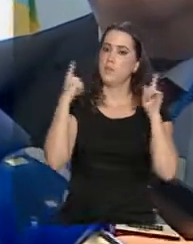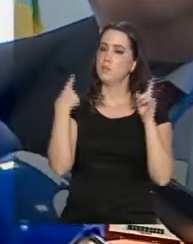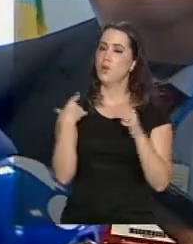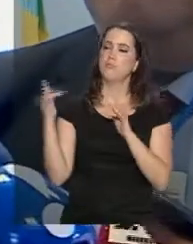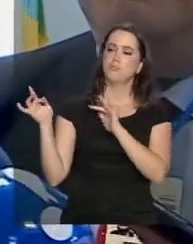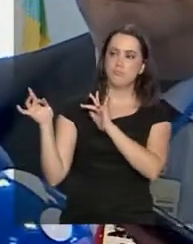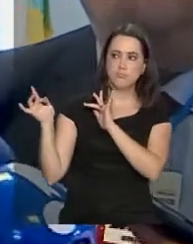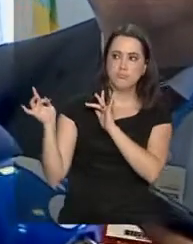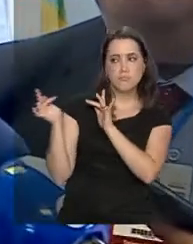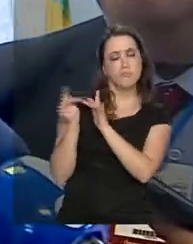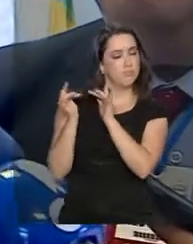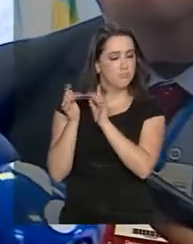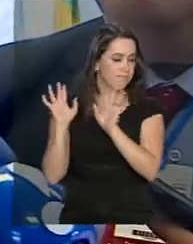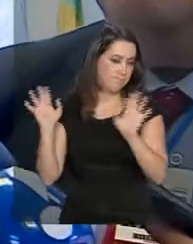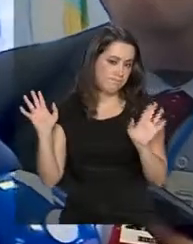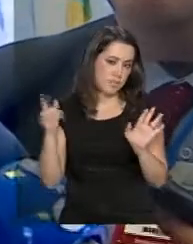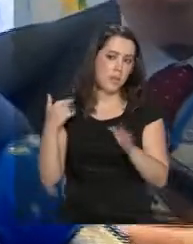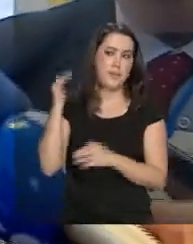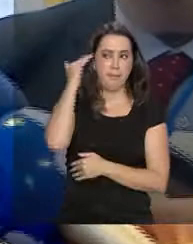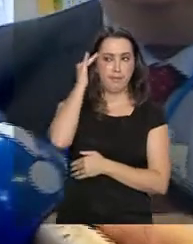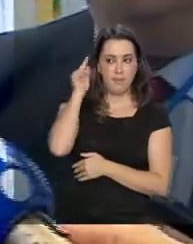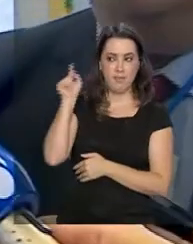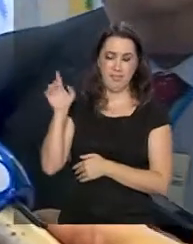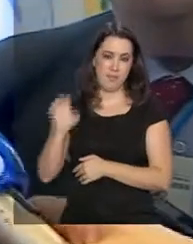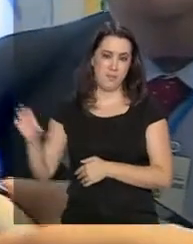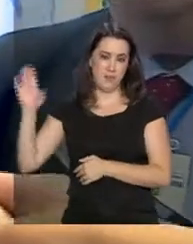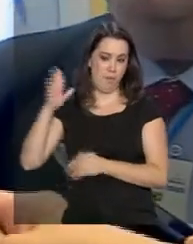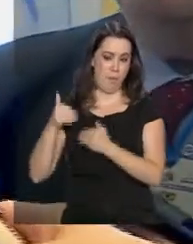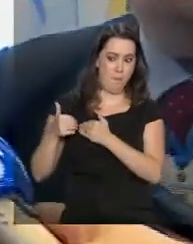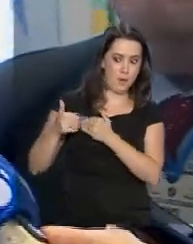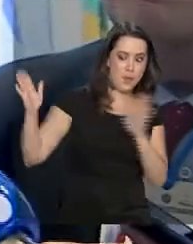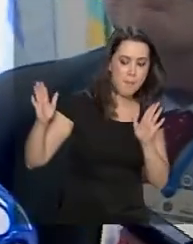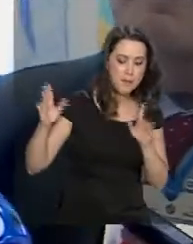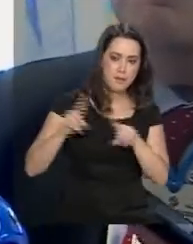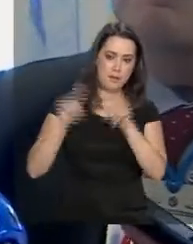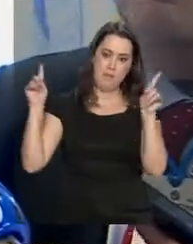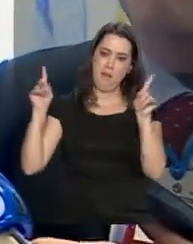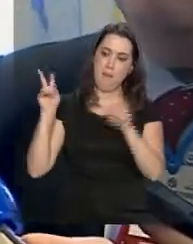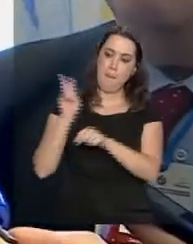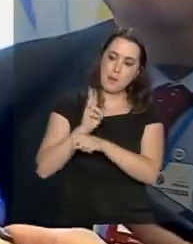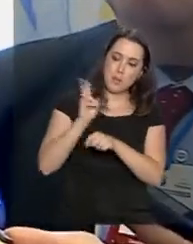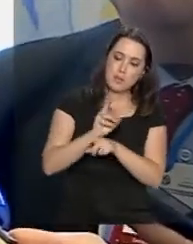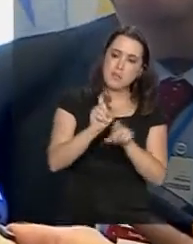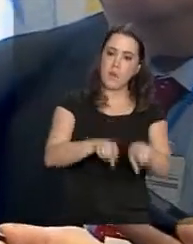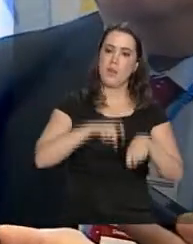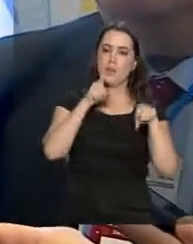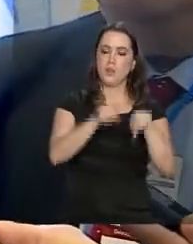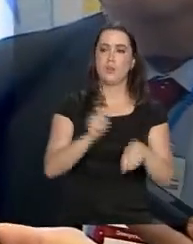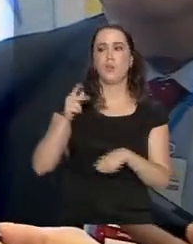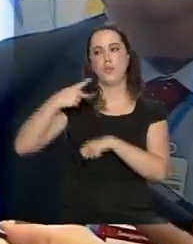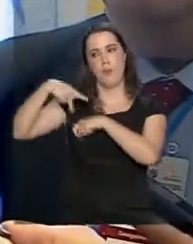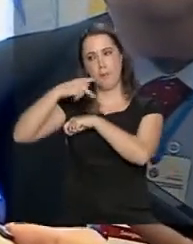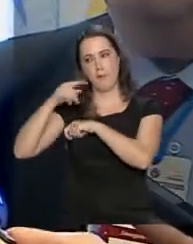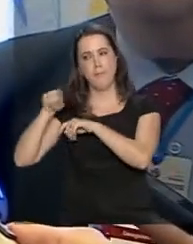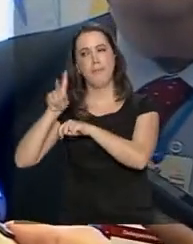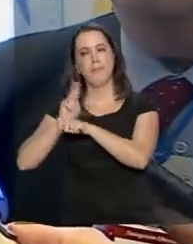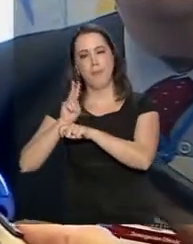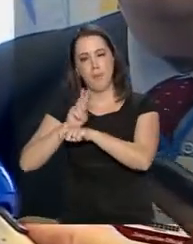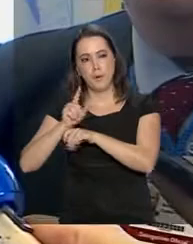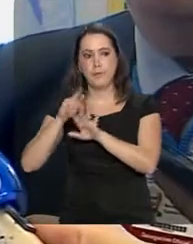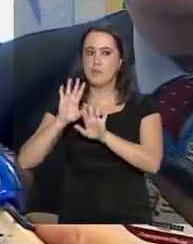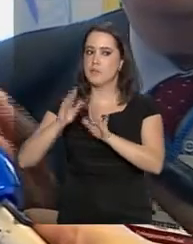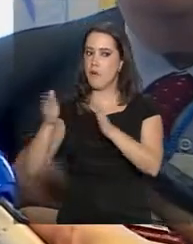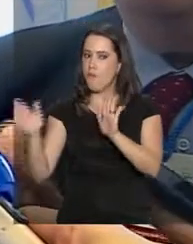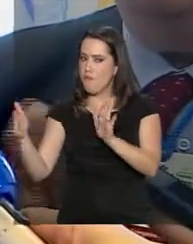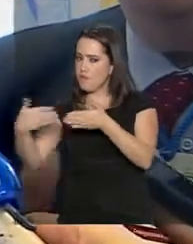concordamos com isso compreendemos a situação o protecionismo agrícola é muito forte muitos países da europa mas nós vimos